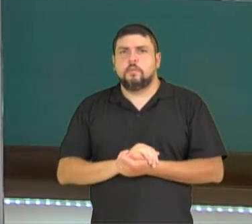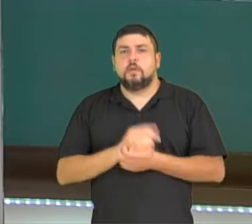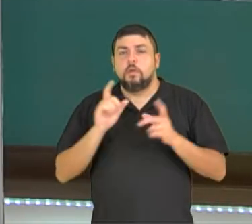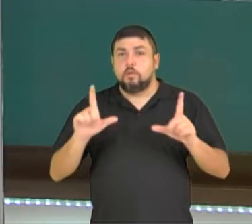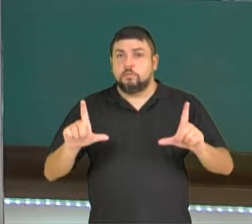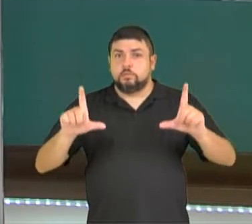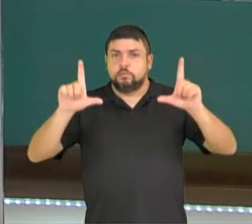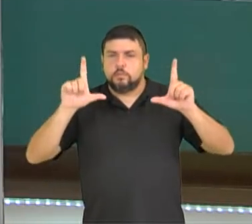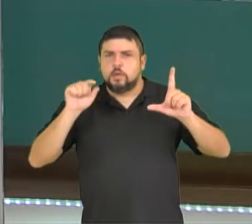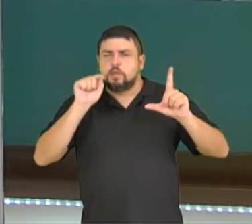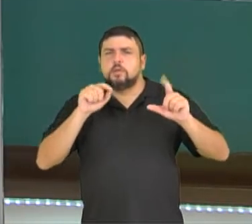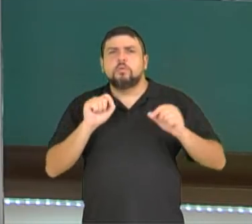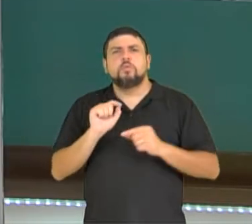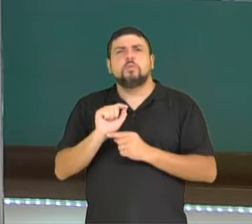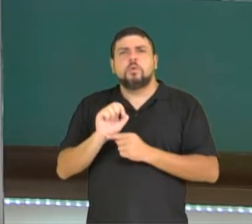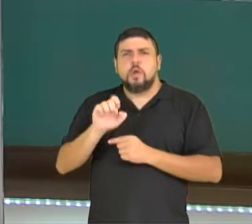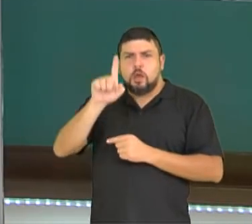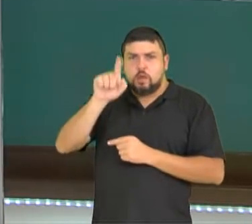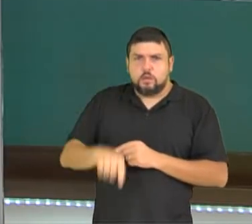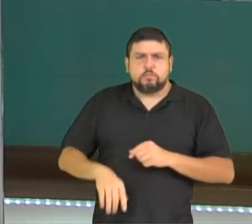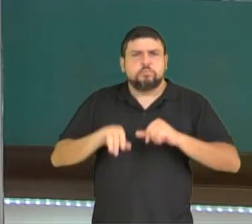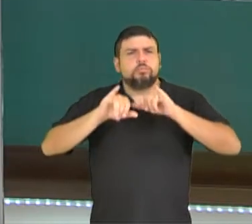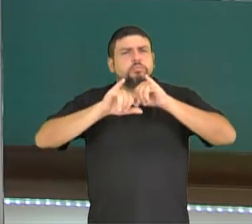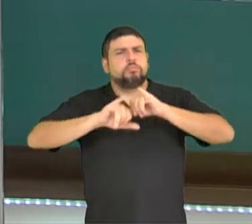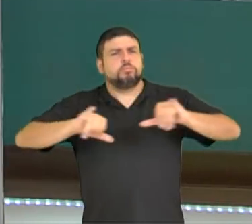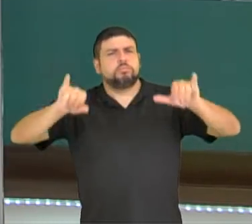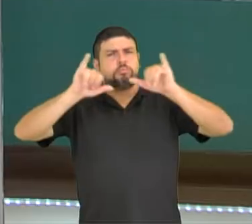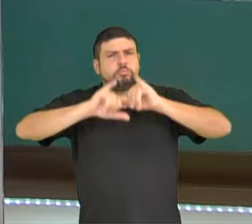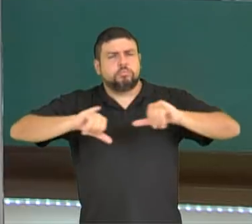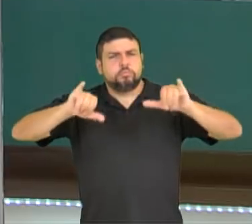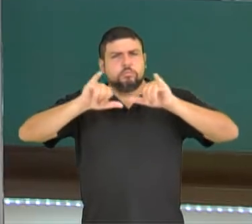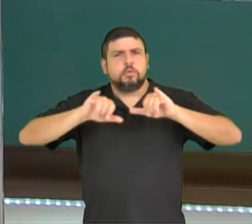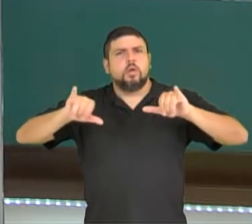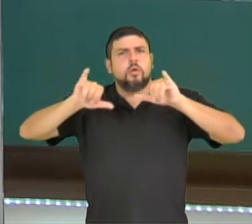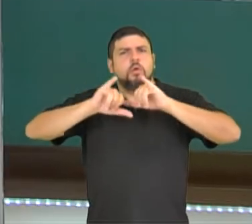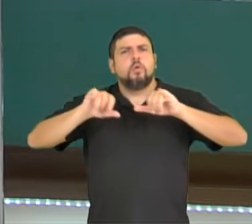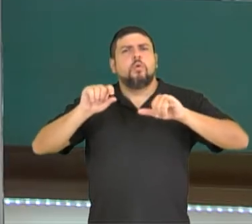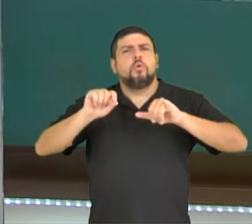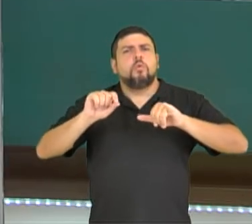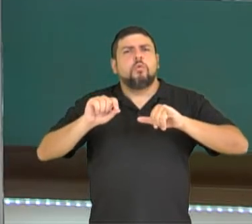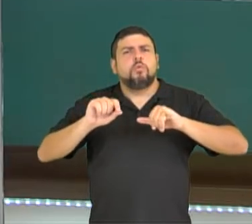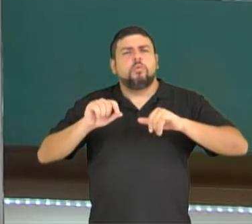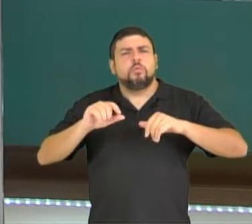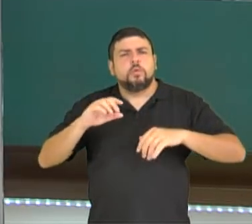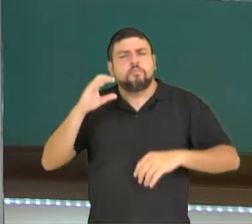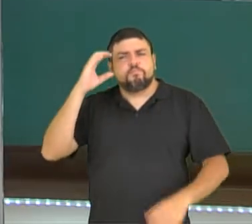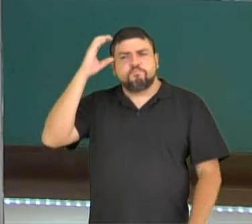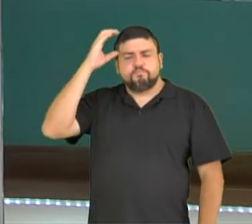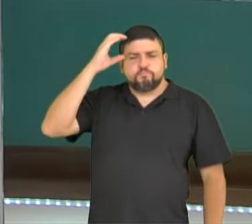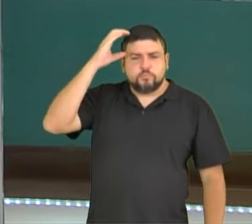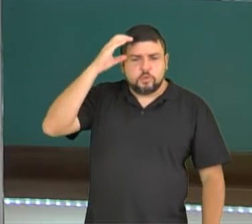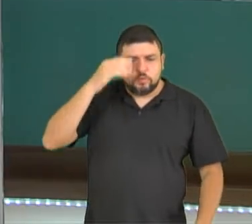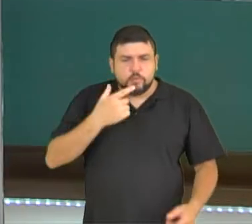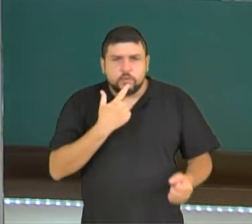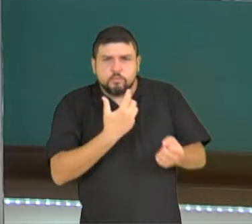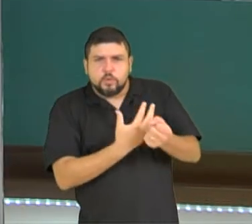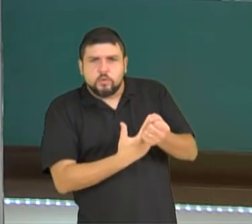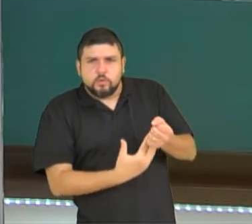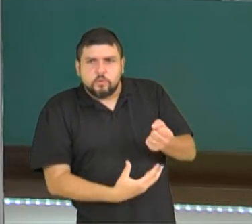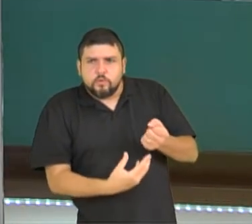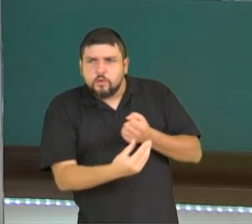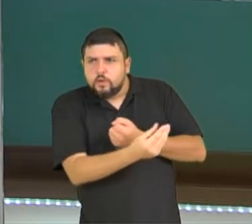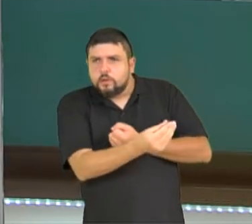cartaz, o seu objetivo é divulgar uma campanha para a doação de sangue. Isso mesmo, nós temos até um indicativo do